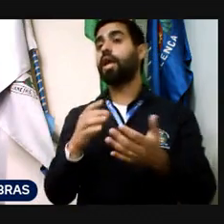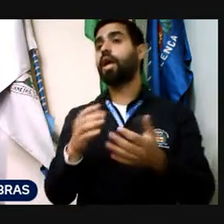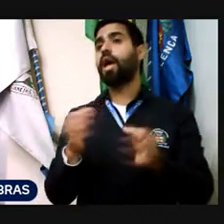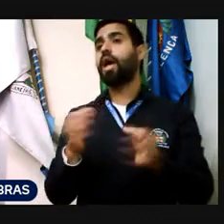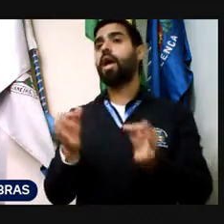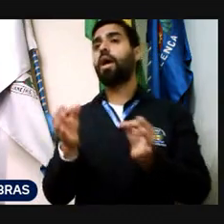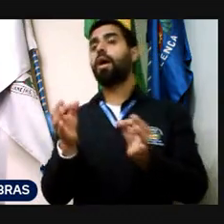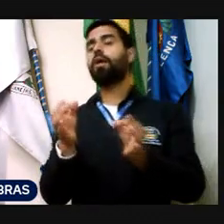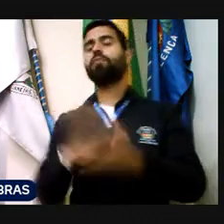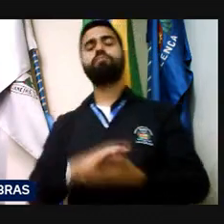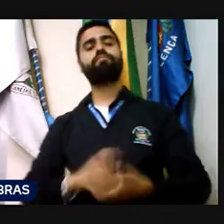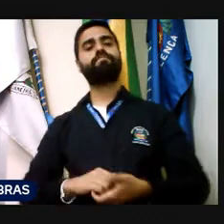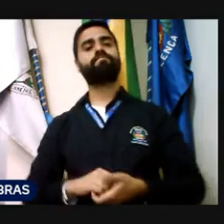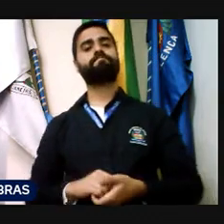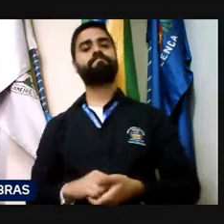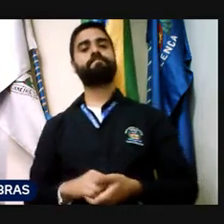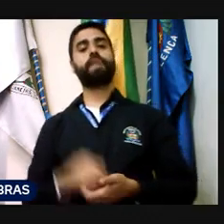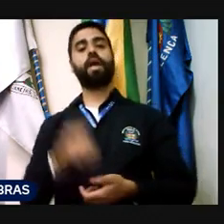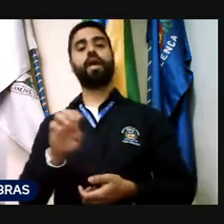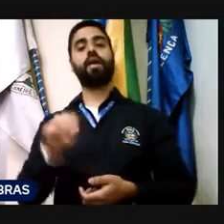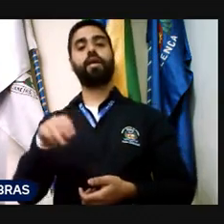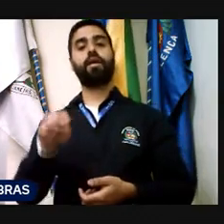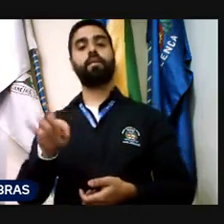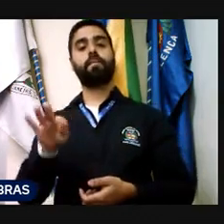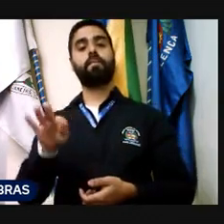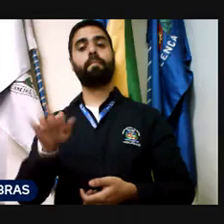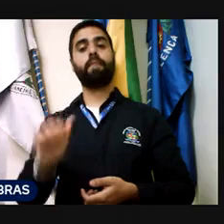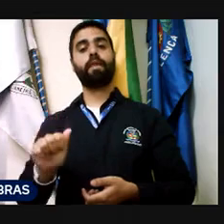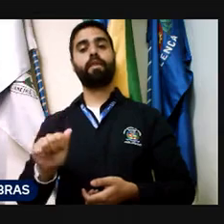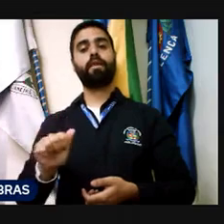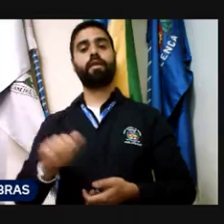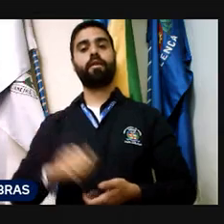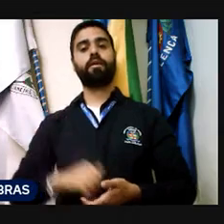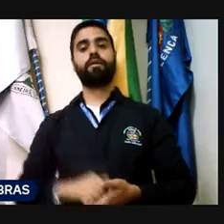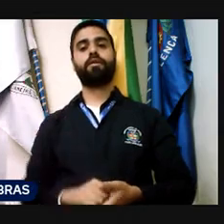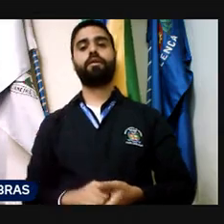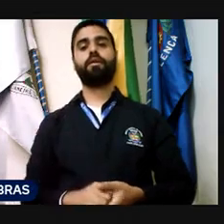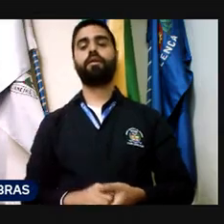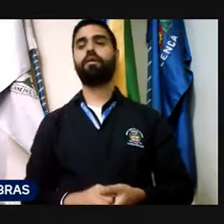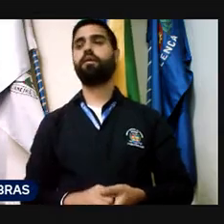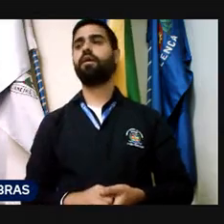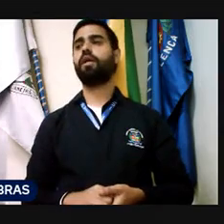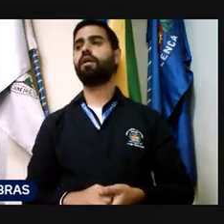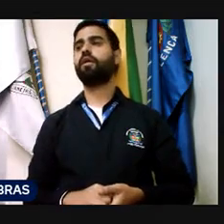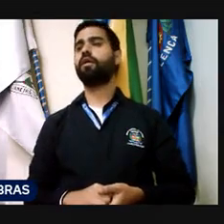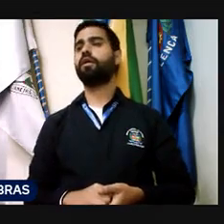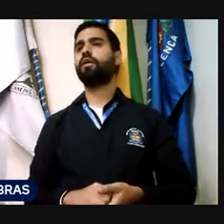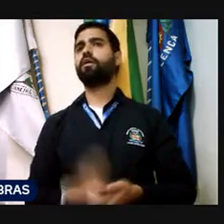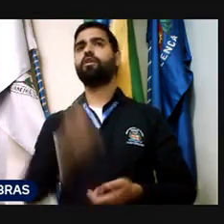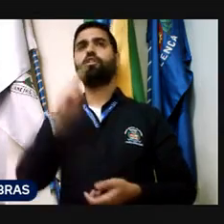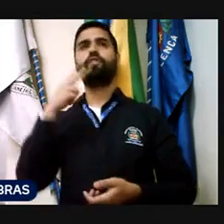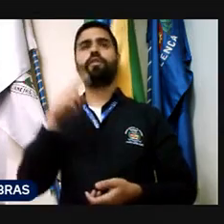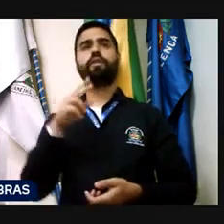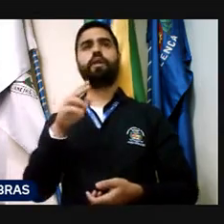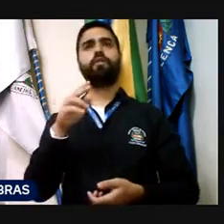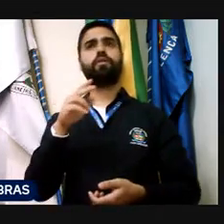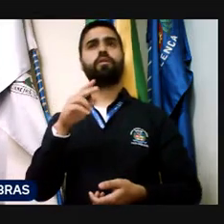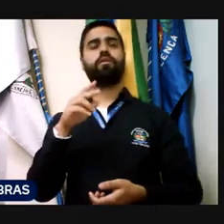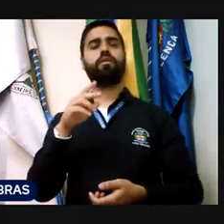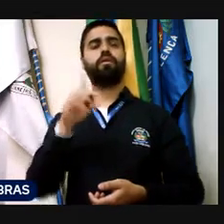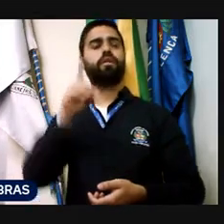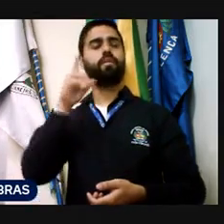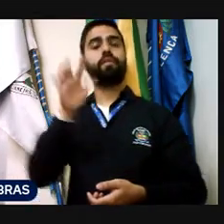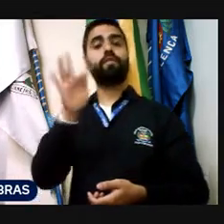a aplicação da emenda parlamentar de origem do gabinete do deputado federal Hugo